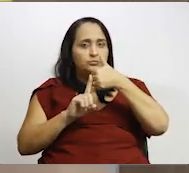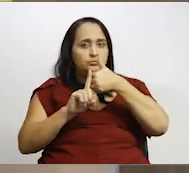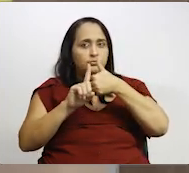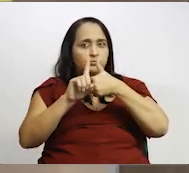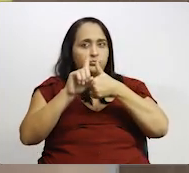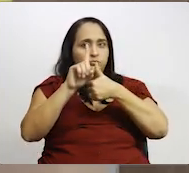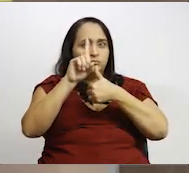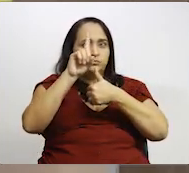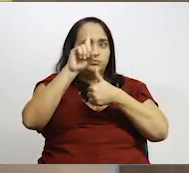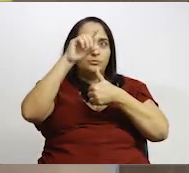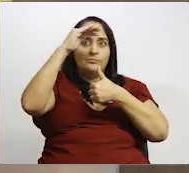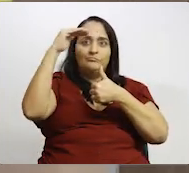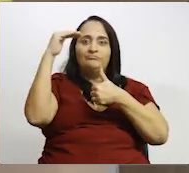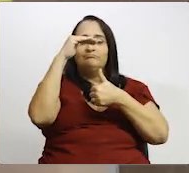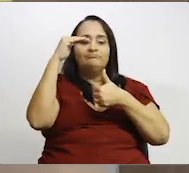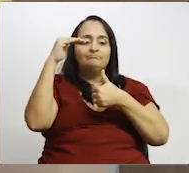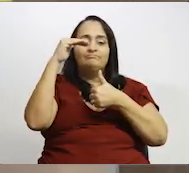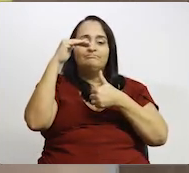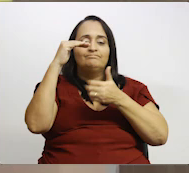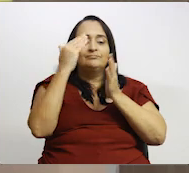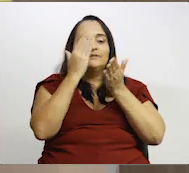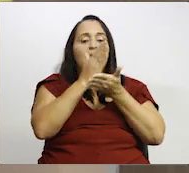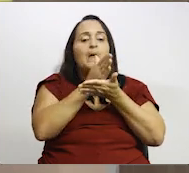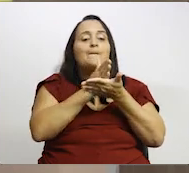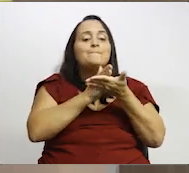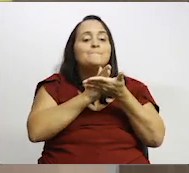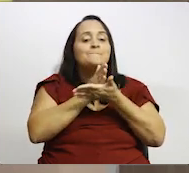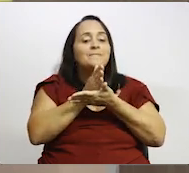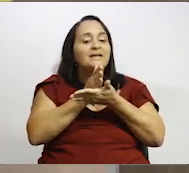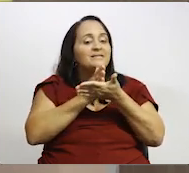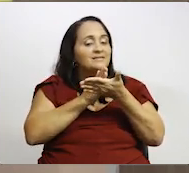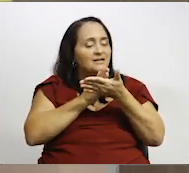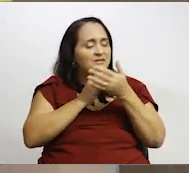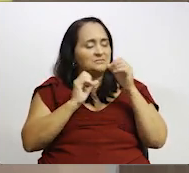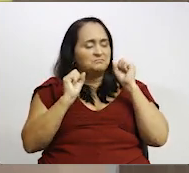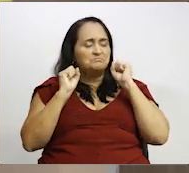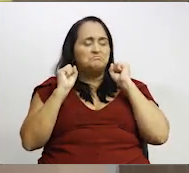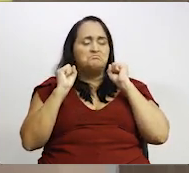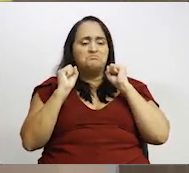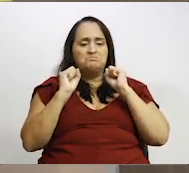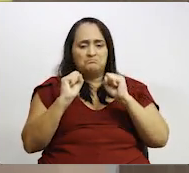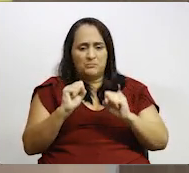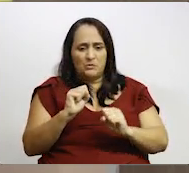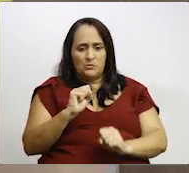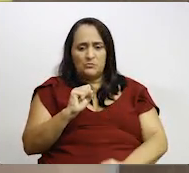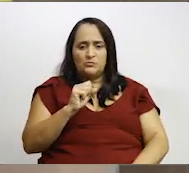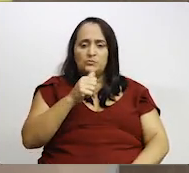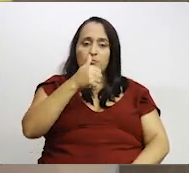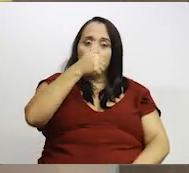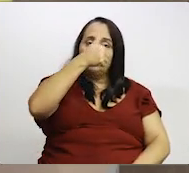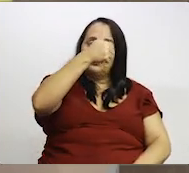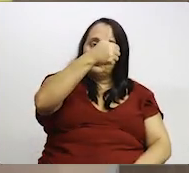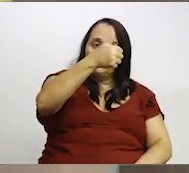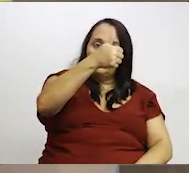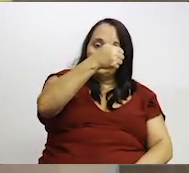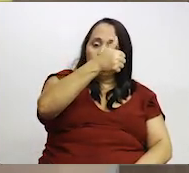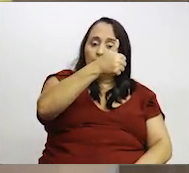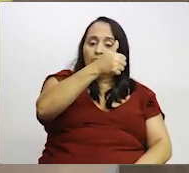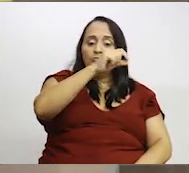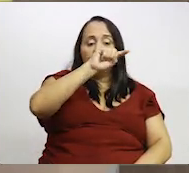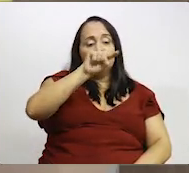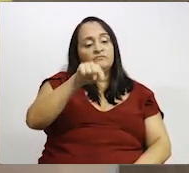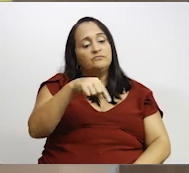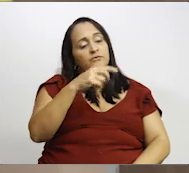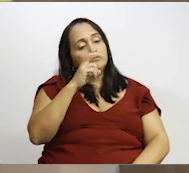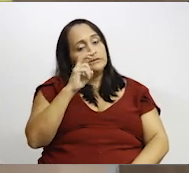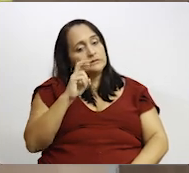na metade para chegar até o 2. Então, a gente pode representar tanto 1,5